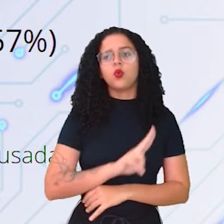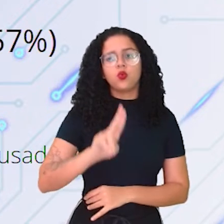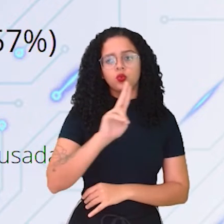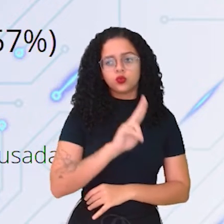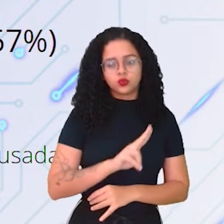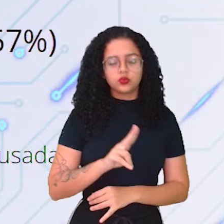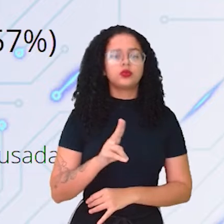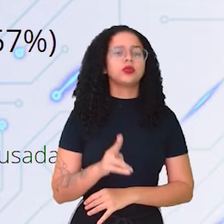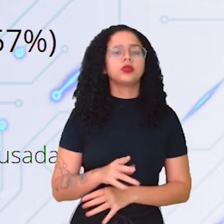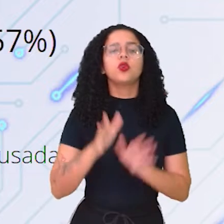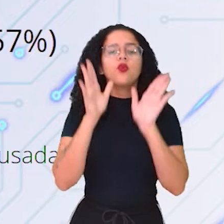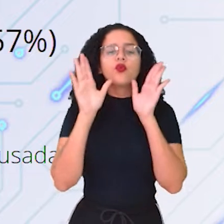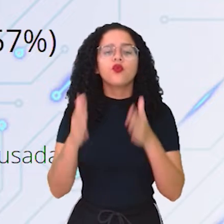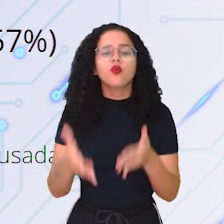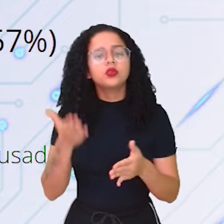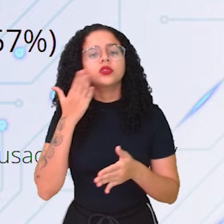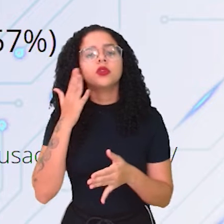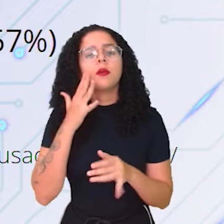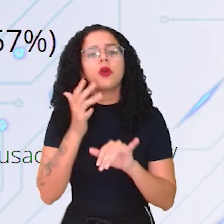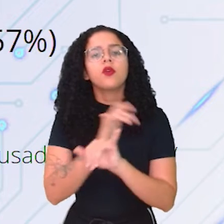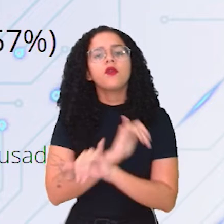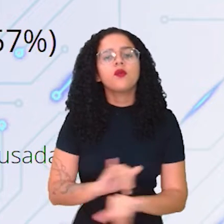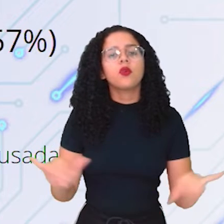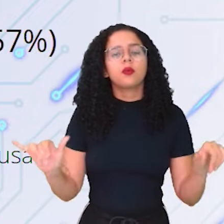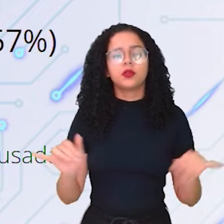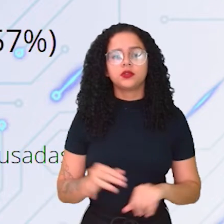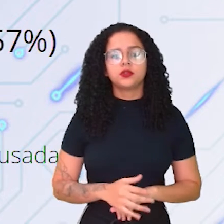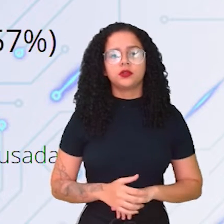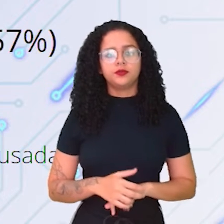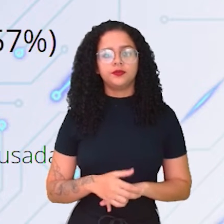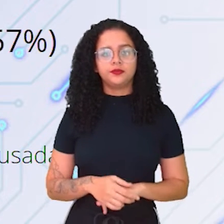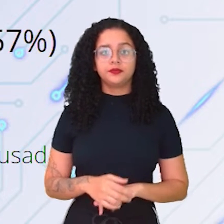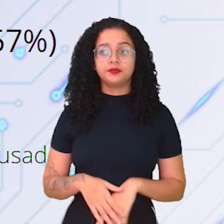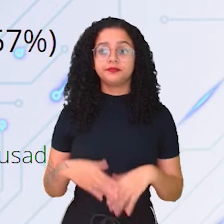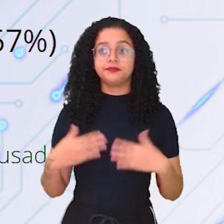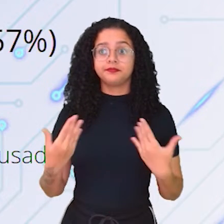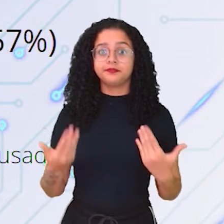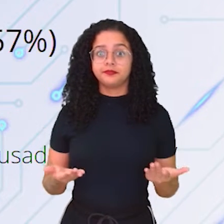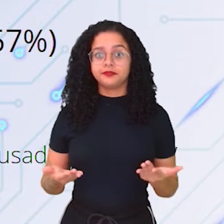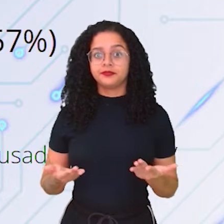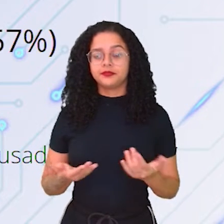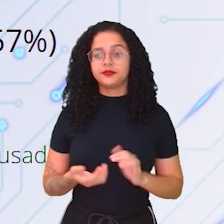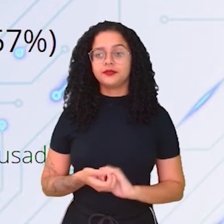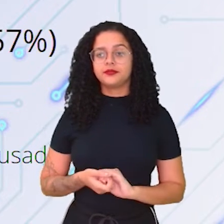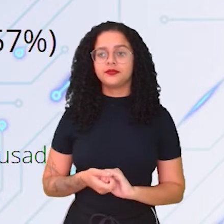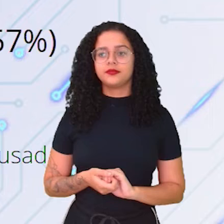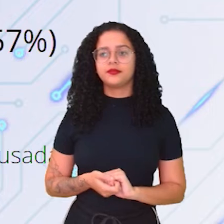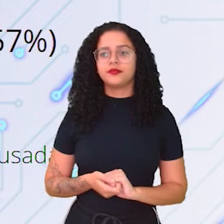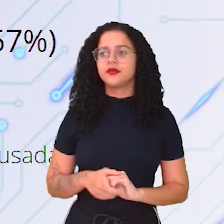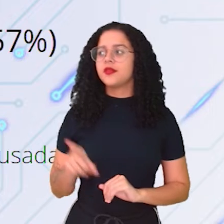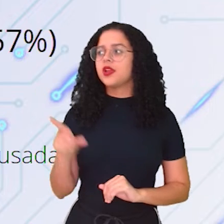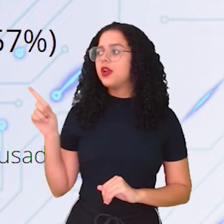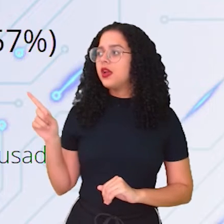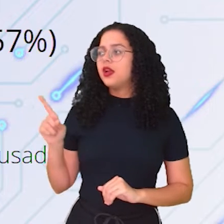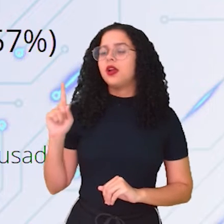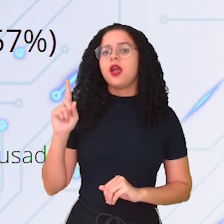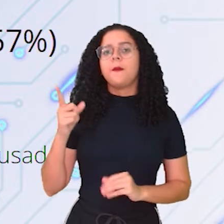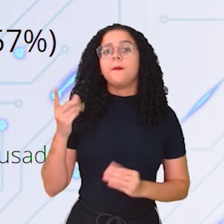aí o WhatsApp para informações, tá certo? Então, gente, isso é